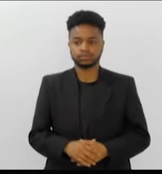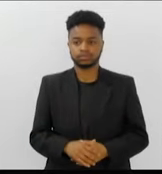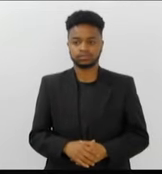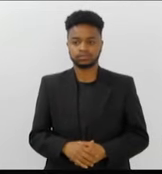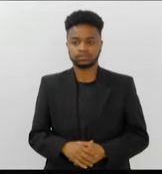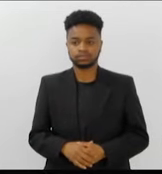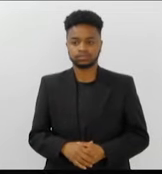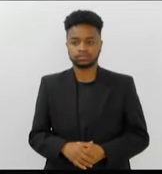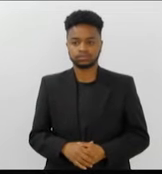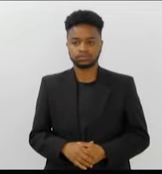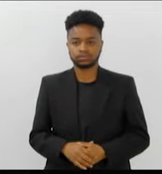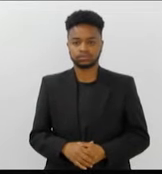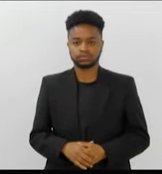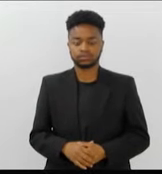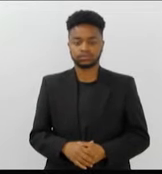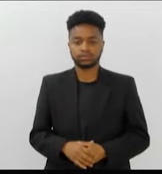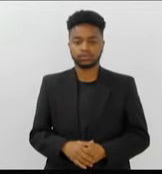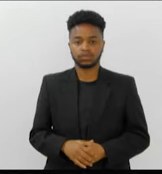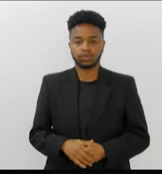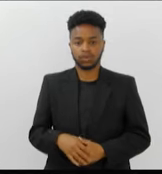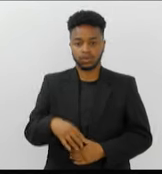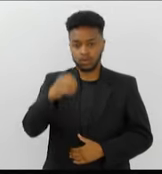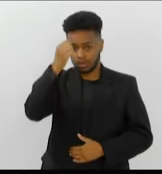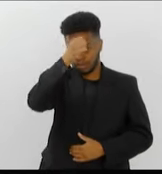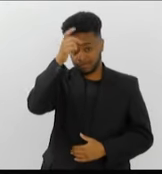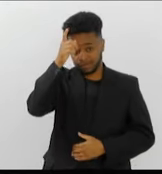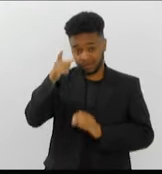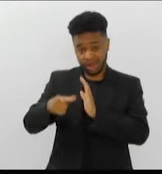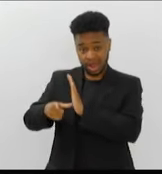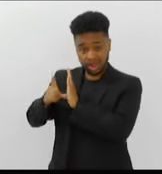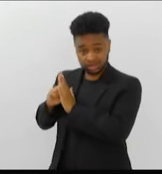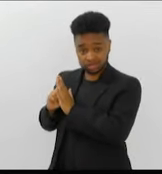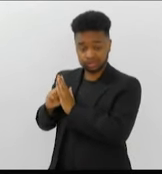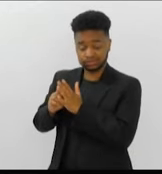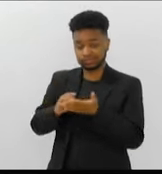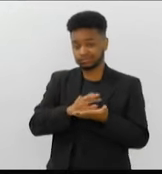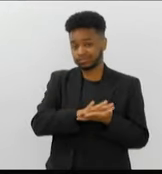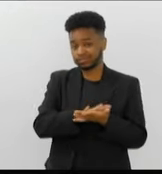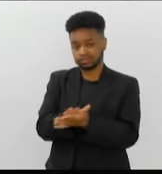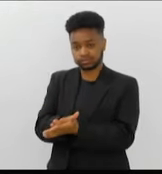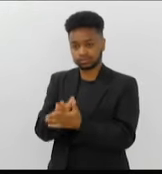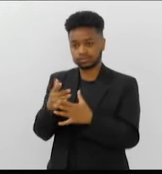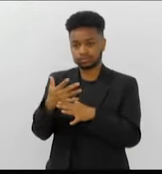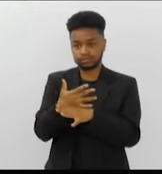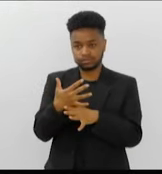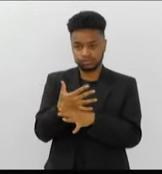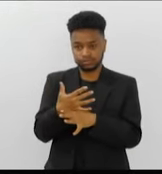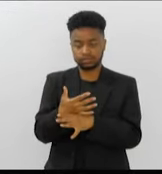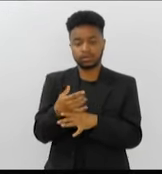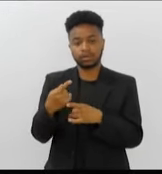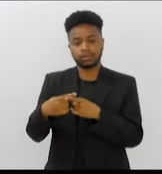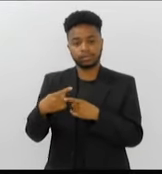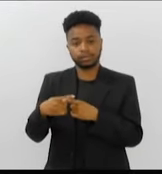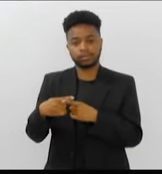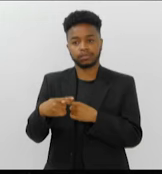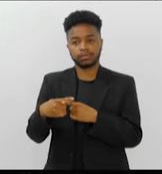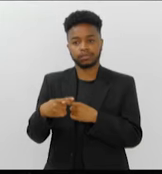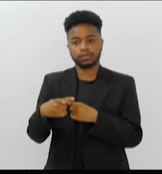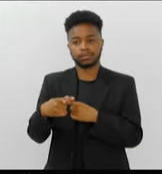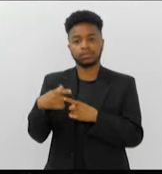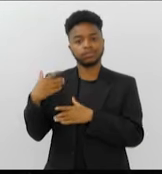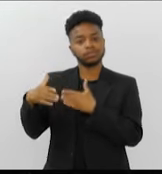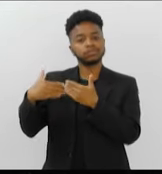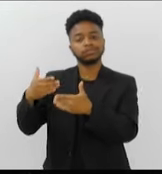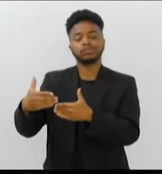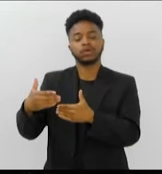O antecessor dele, infelizmente, acabou com uma cidade que tinha sido prosperada por